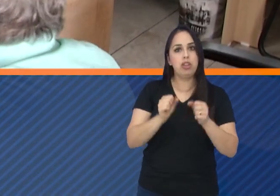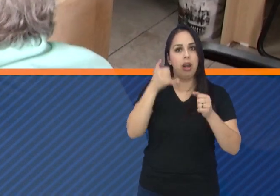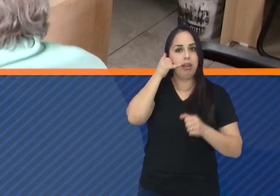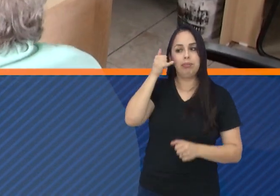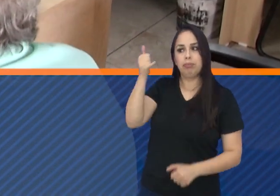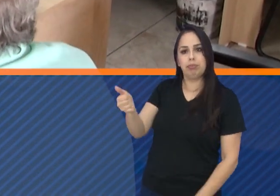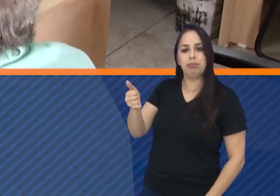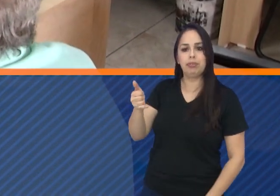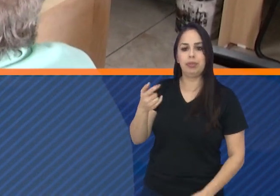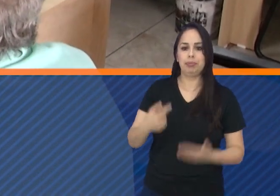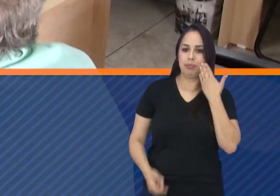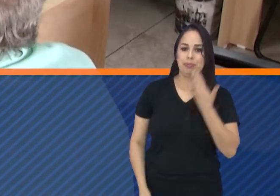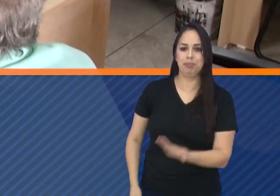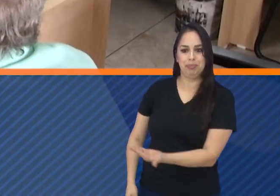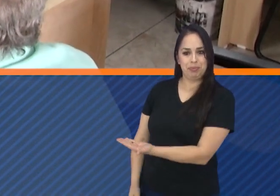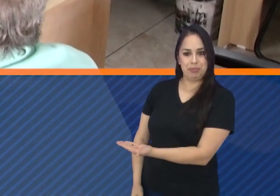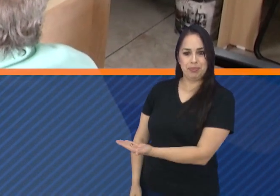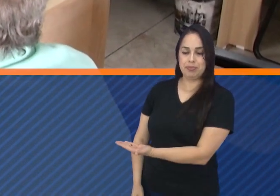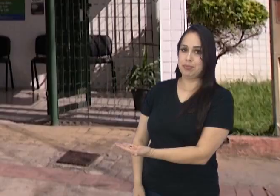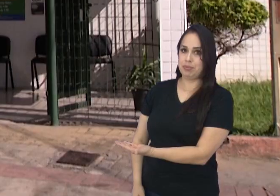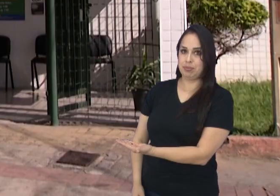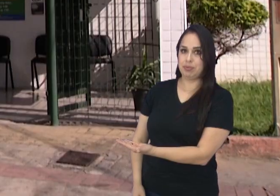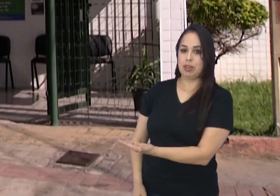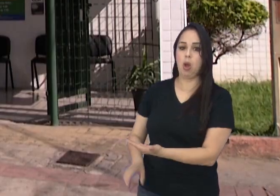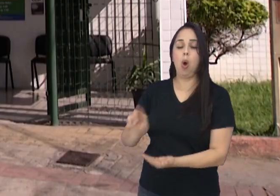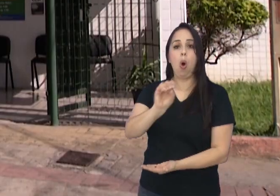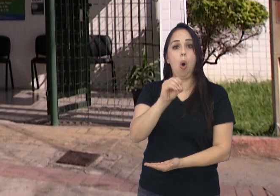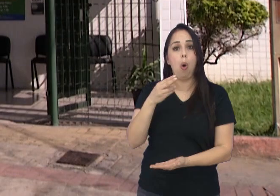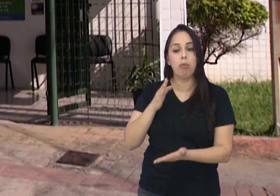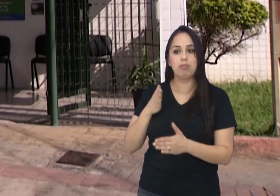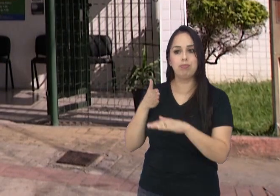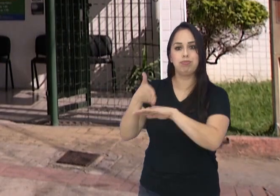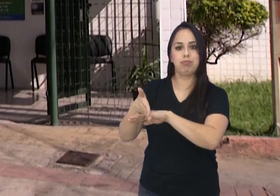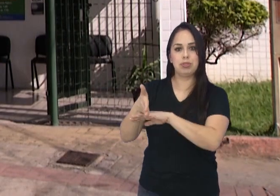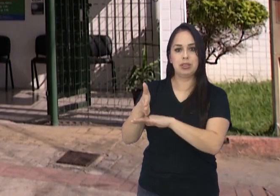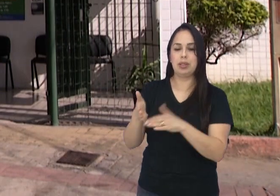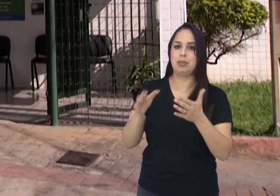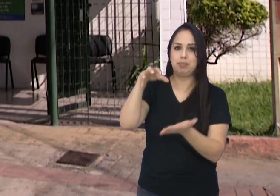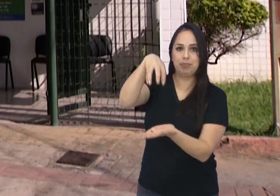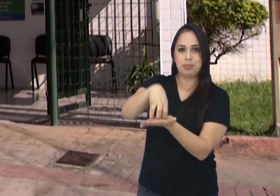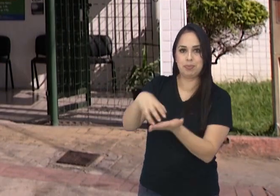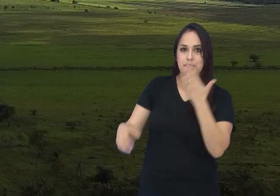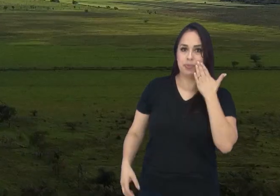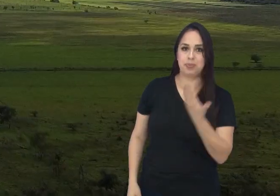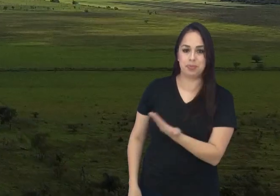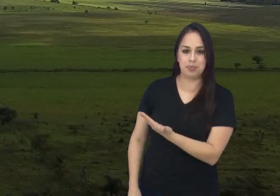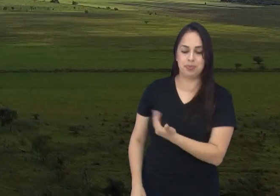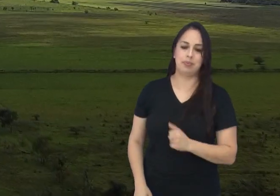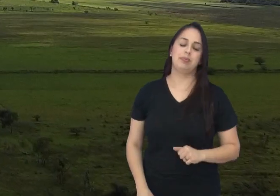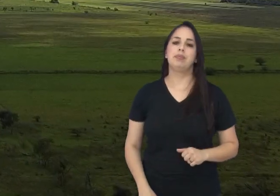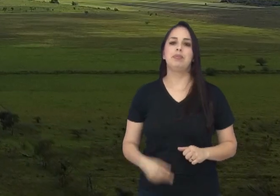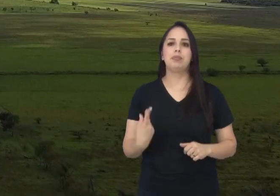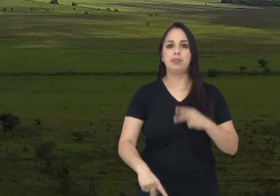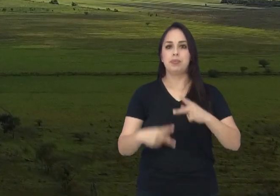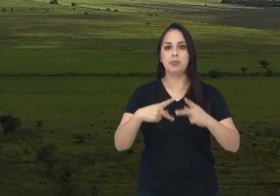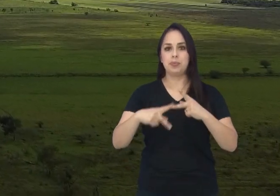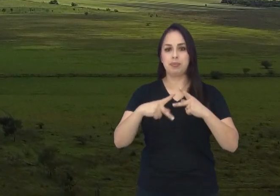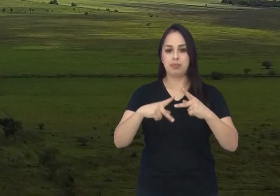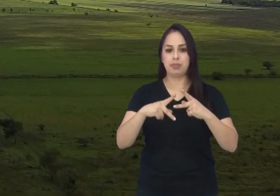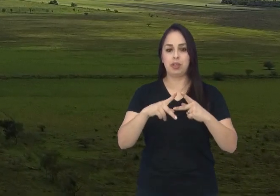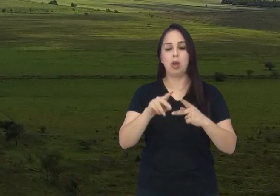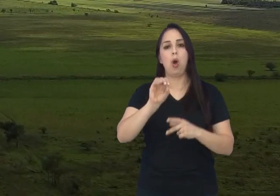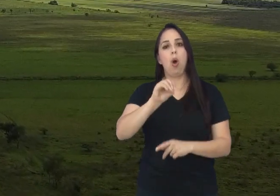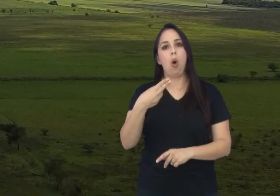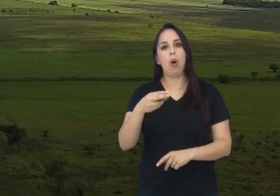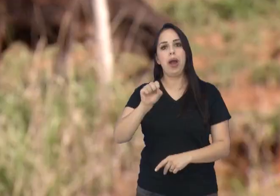de Informações 156 ou busque a unidade do ponto rural mais próxima à sua casa, em São José dos Campos ou em São